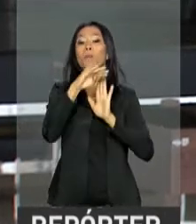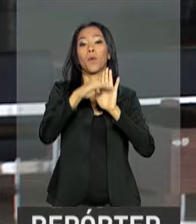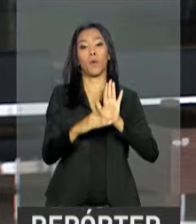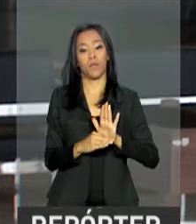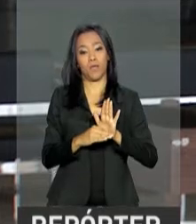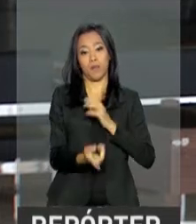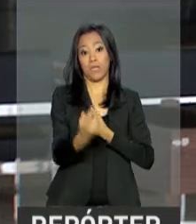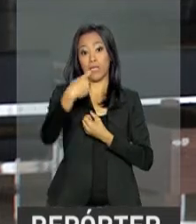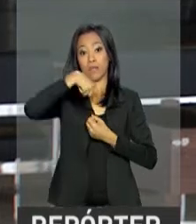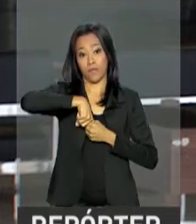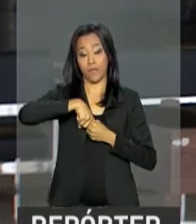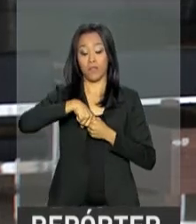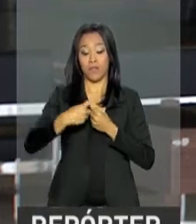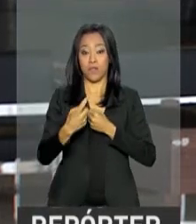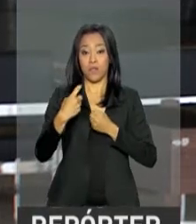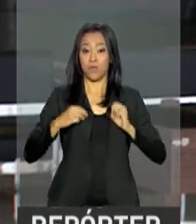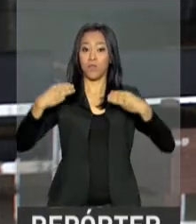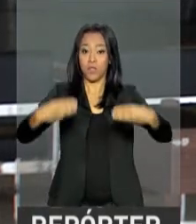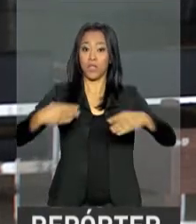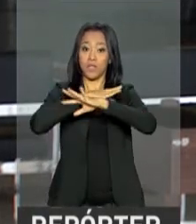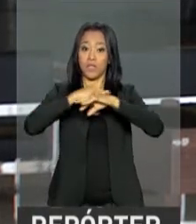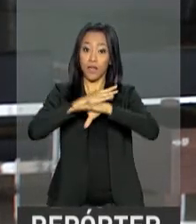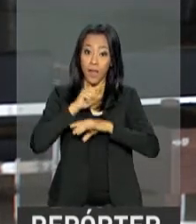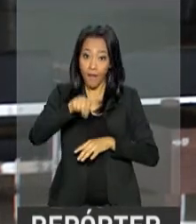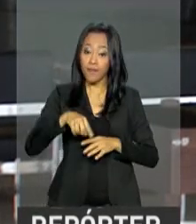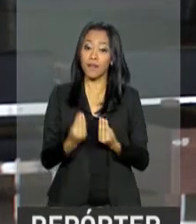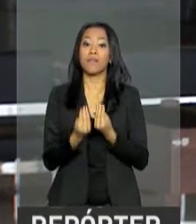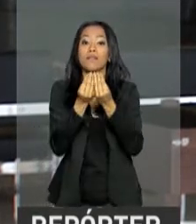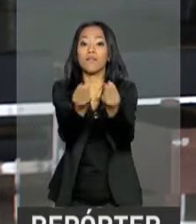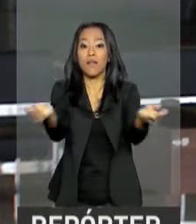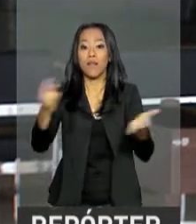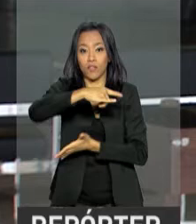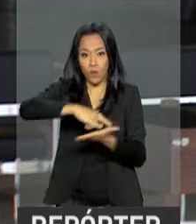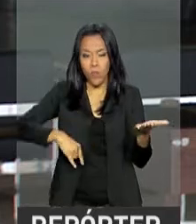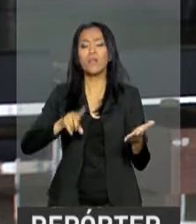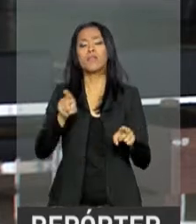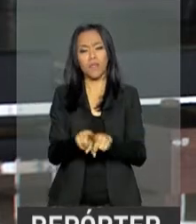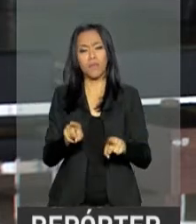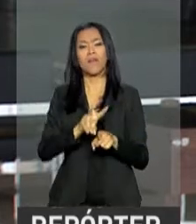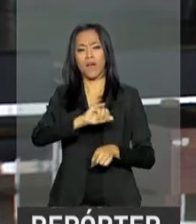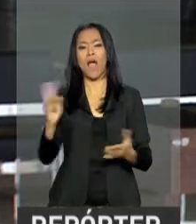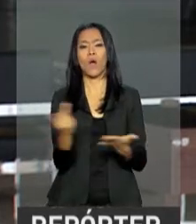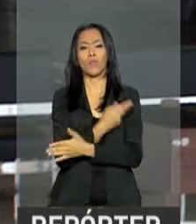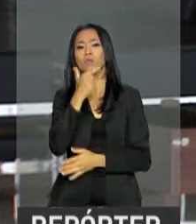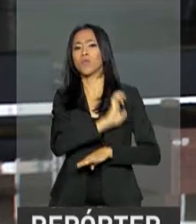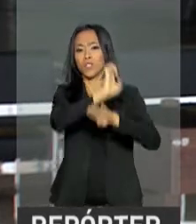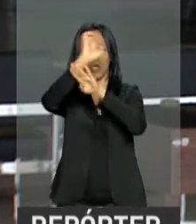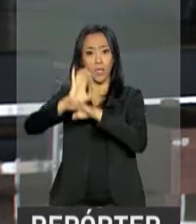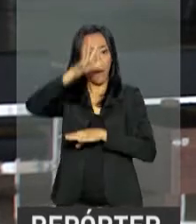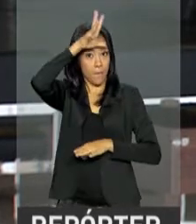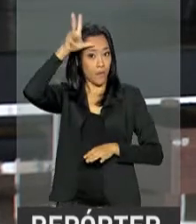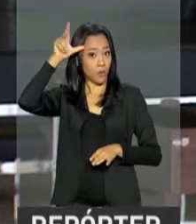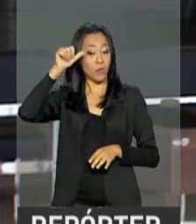das cidades essa entrega de títulos também vai ocorrer em outros estados em mato grosso mato grosso do